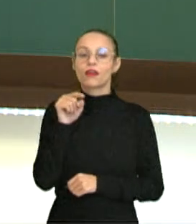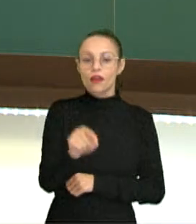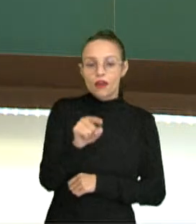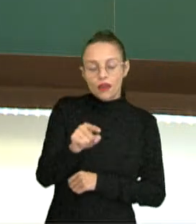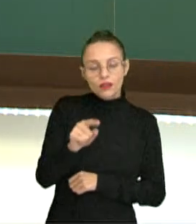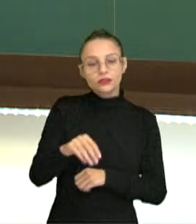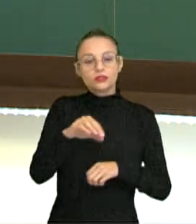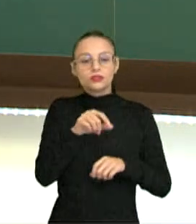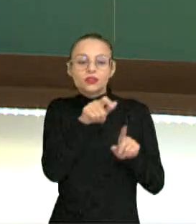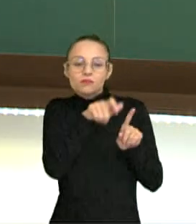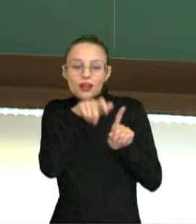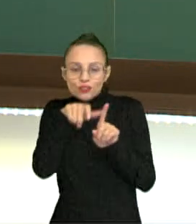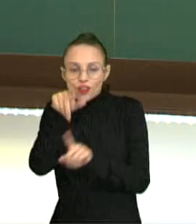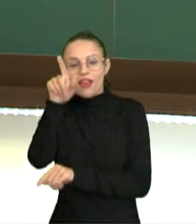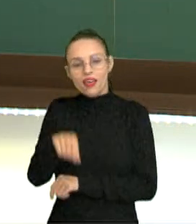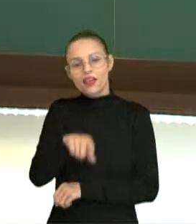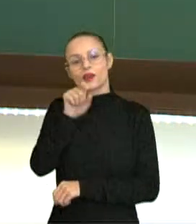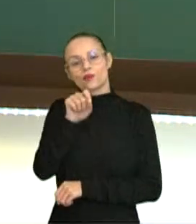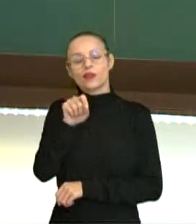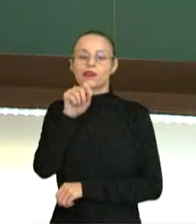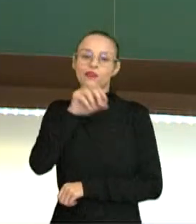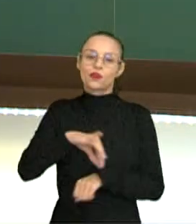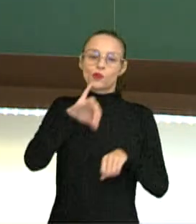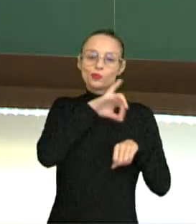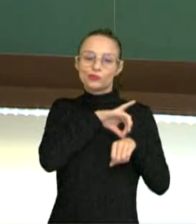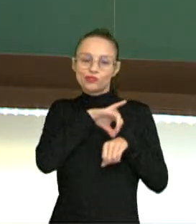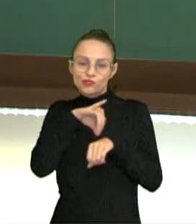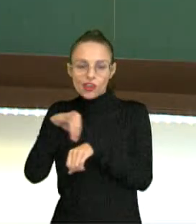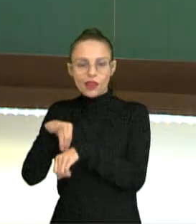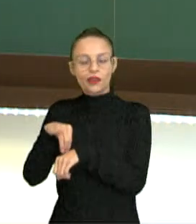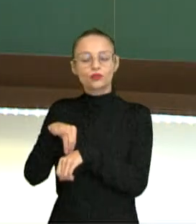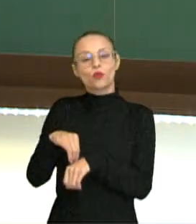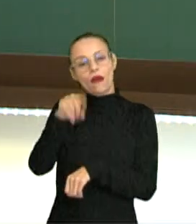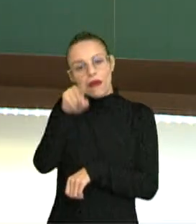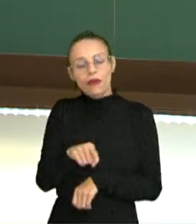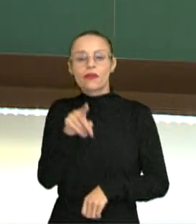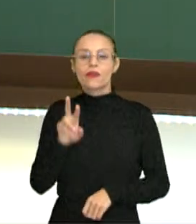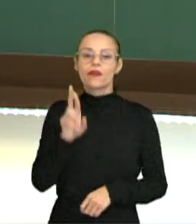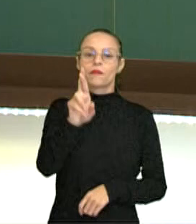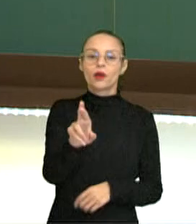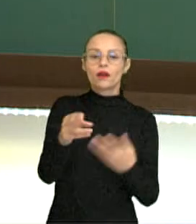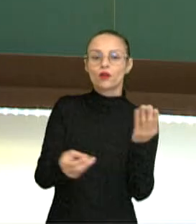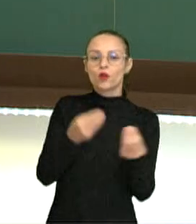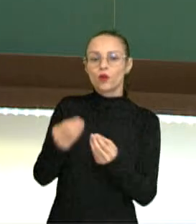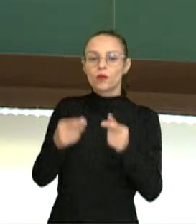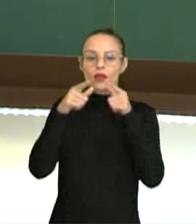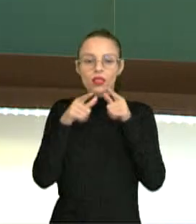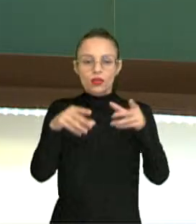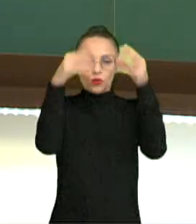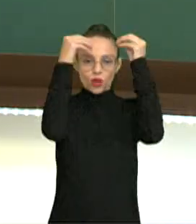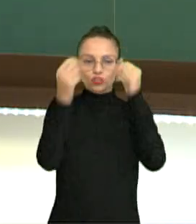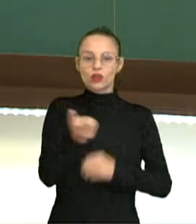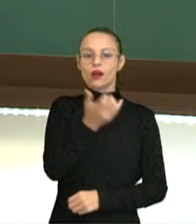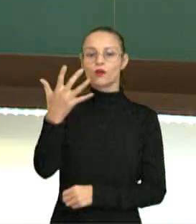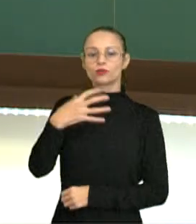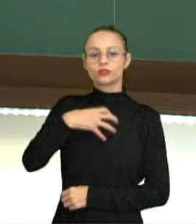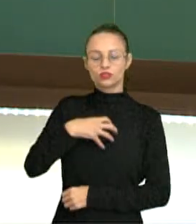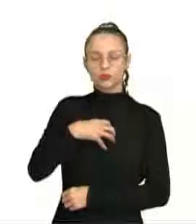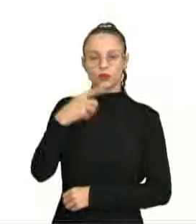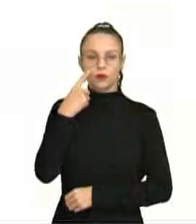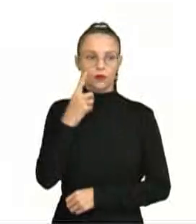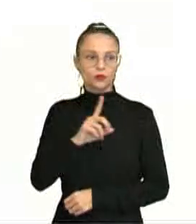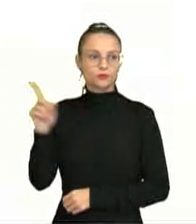apólogo, né, se distinguem essas figuras que passam a representar, por meio da linguagem, alguns sentimentos. Vamos ver